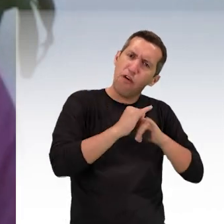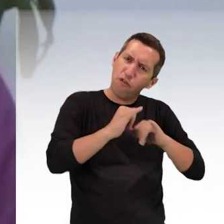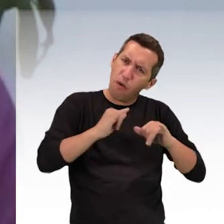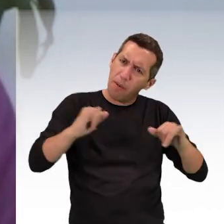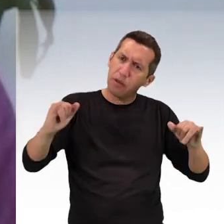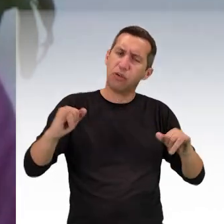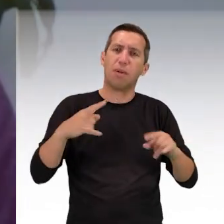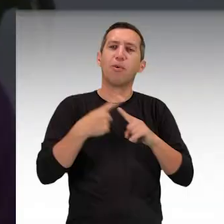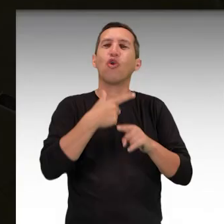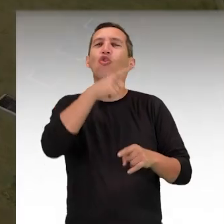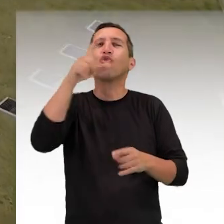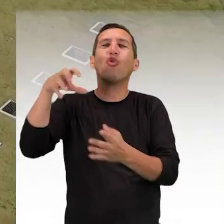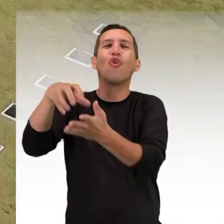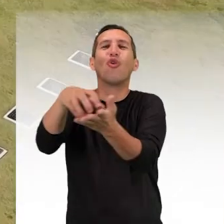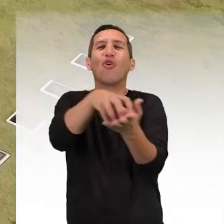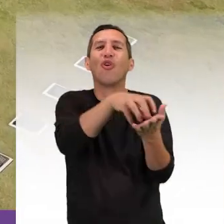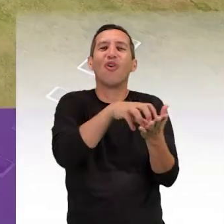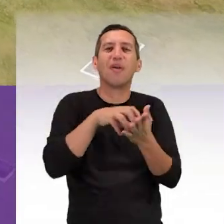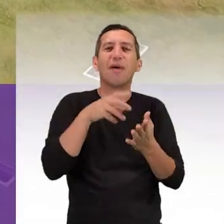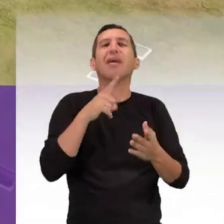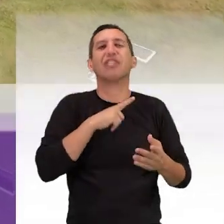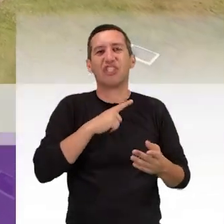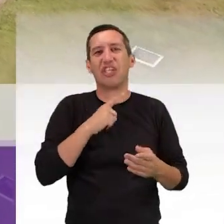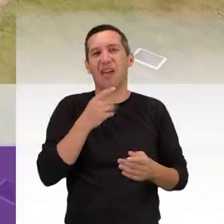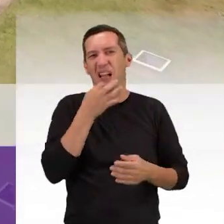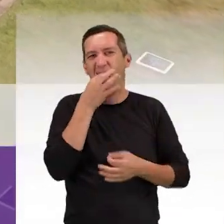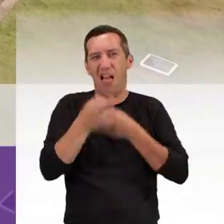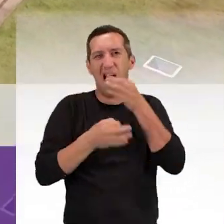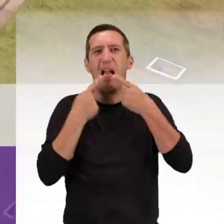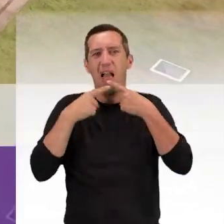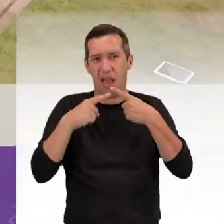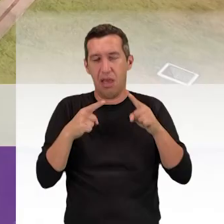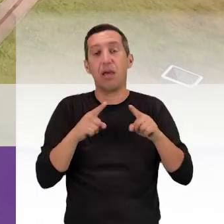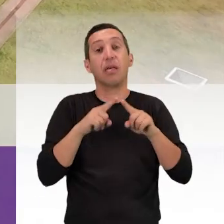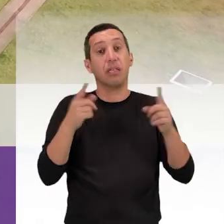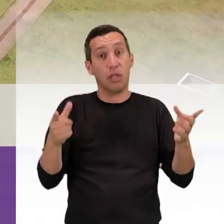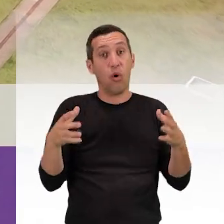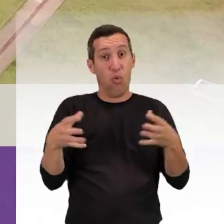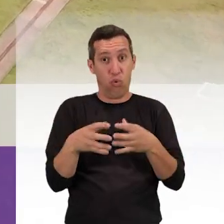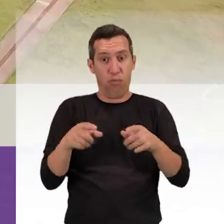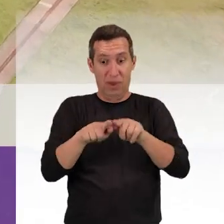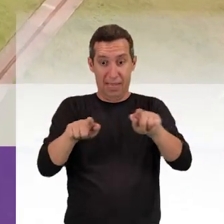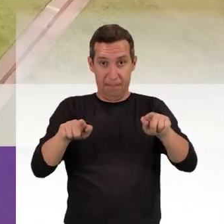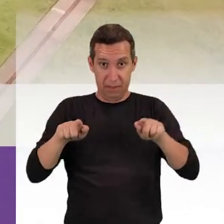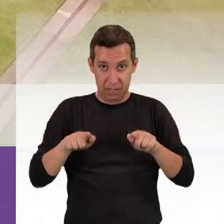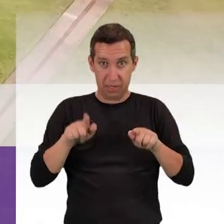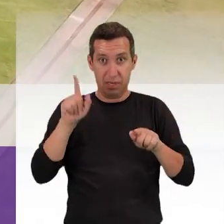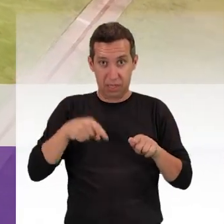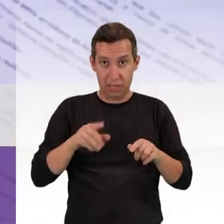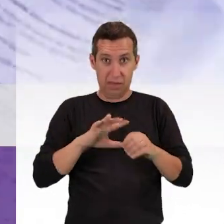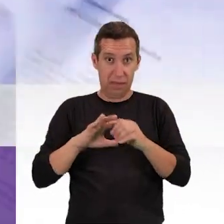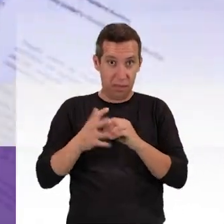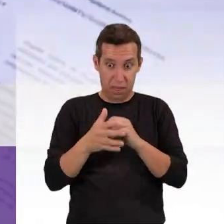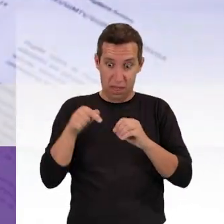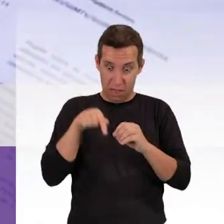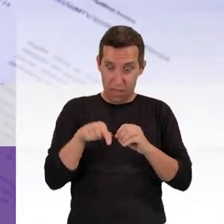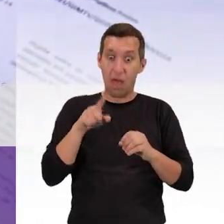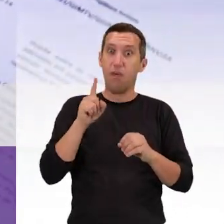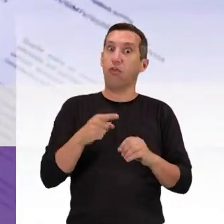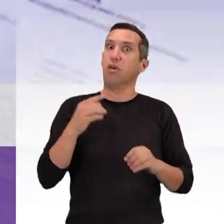ciência sofriam críticas. Por tudo isso, o trabalho do Gabinete Integrado de Acompanhamento da Pandemia